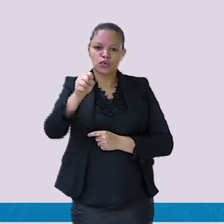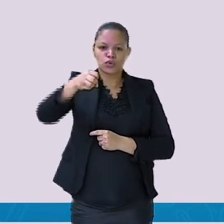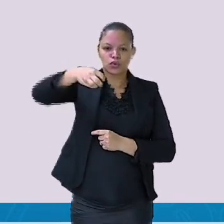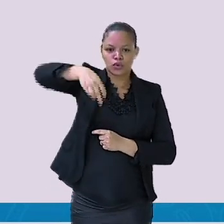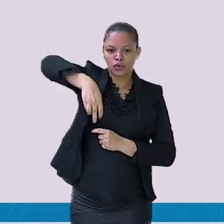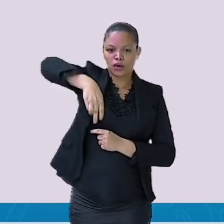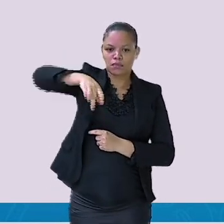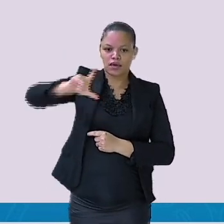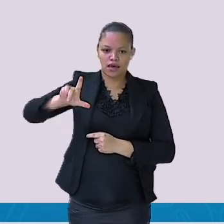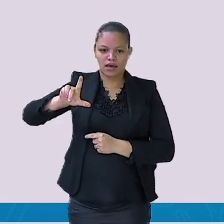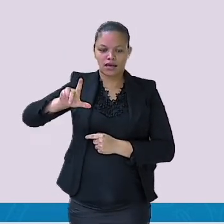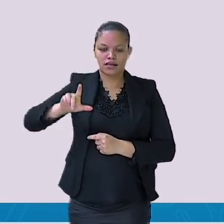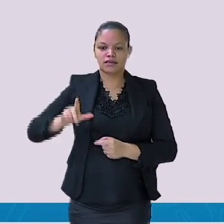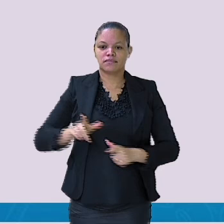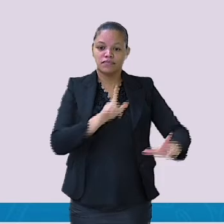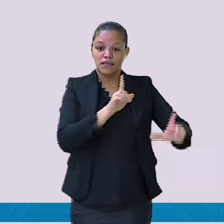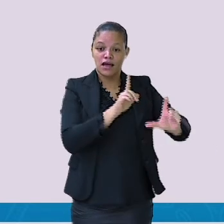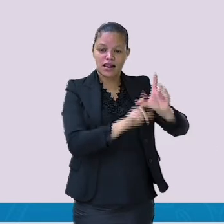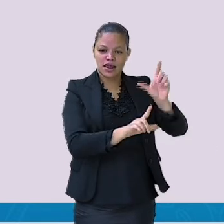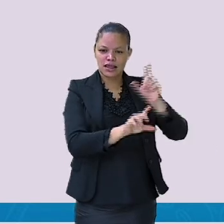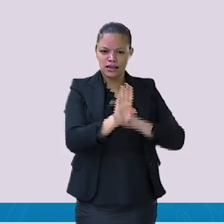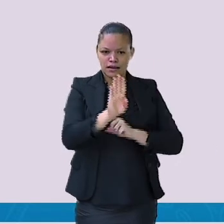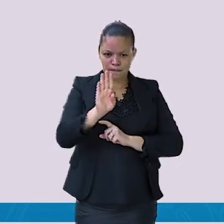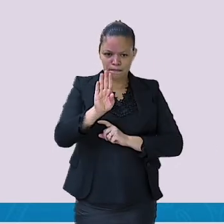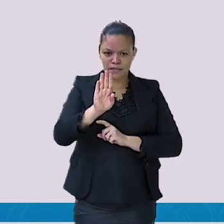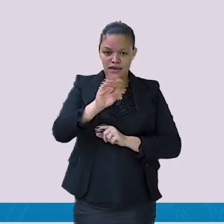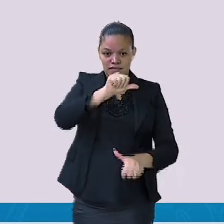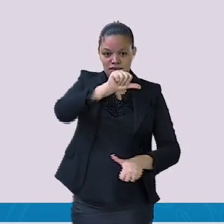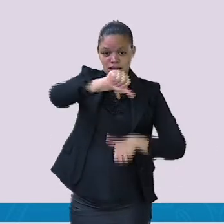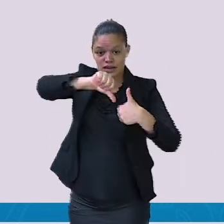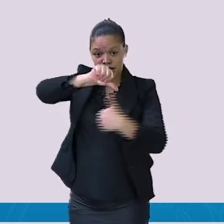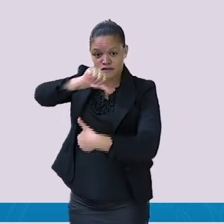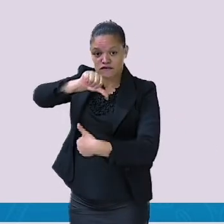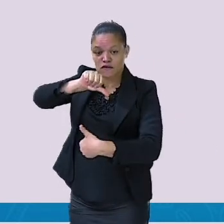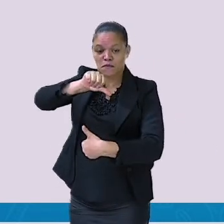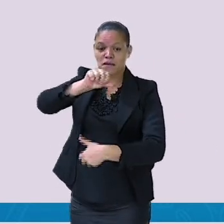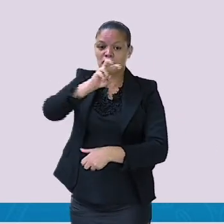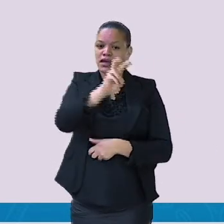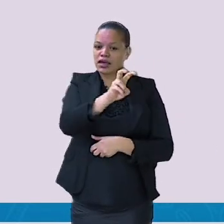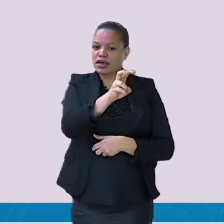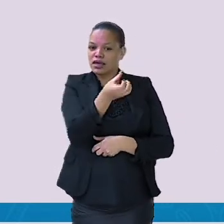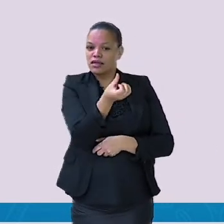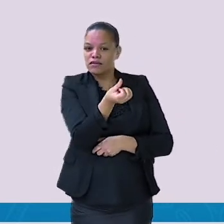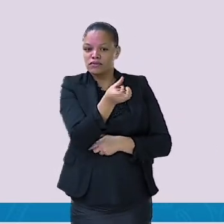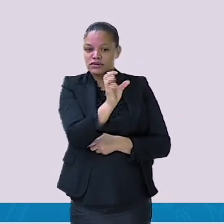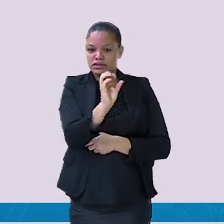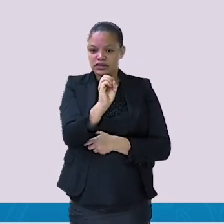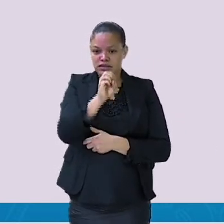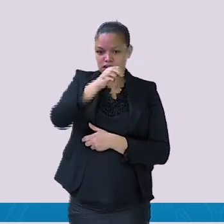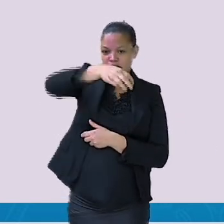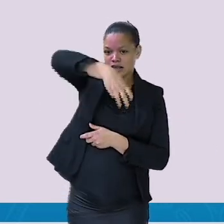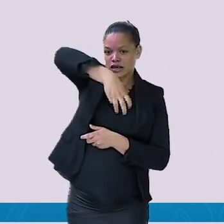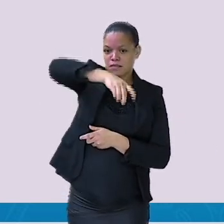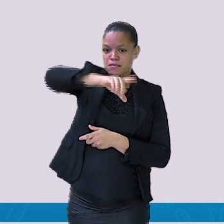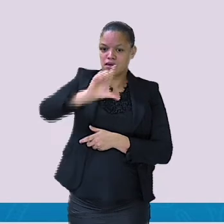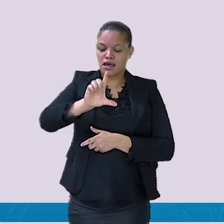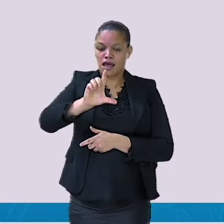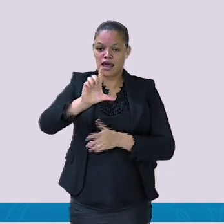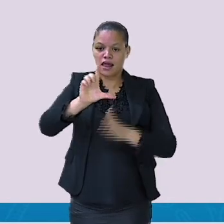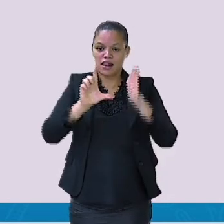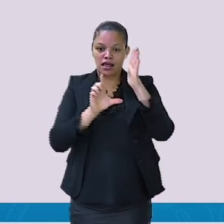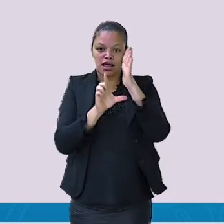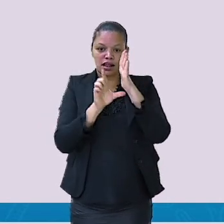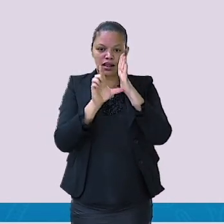letra B, eu quero transformar para litro. L é igual a